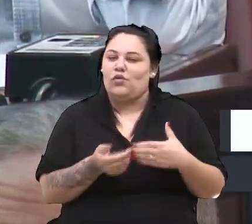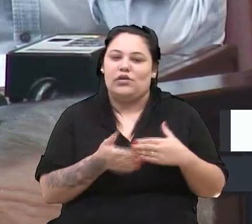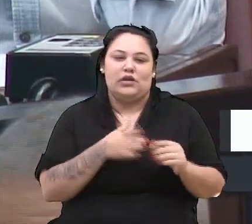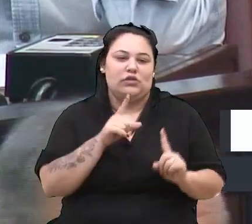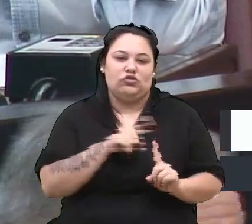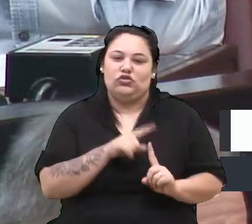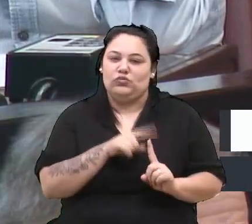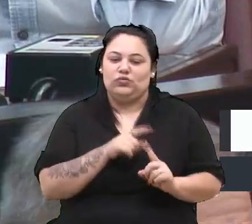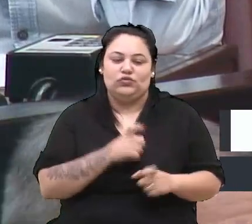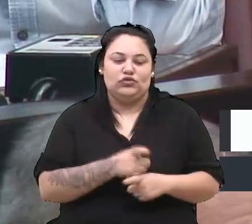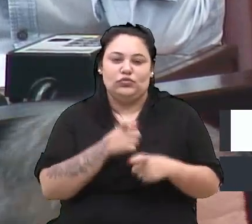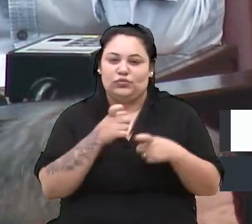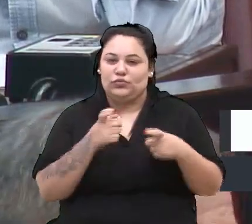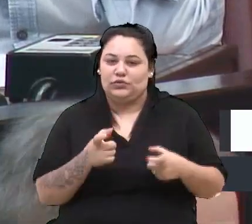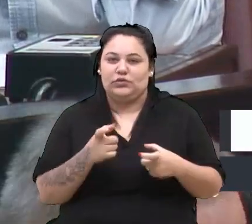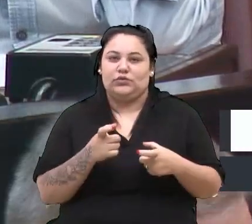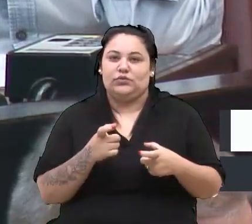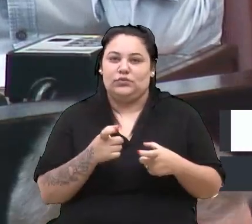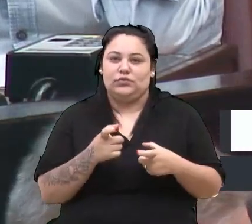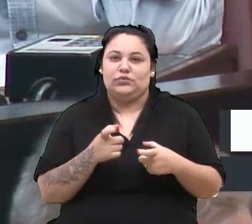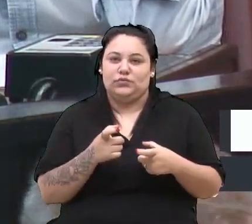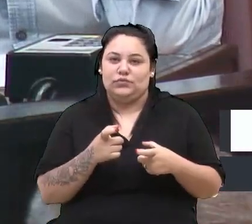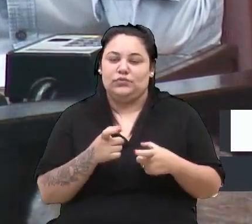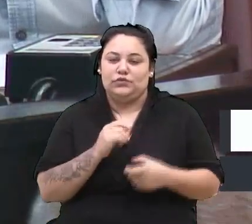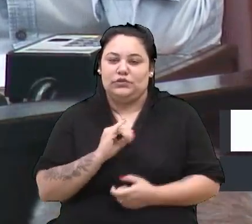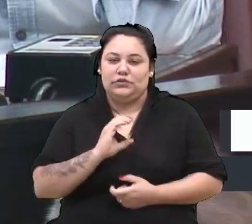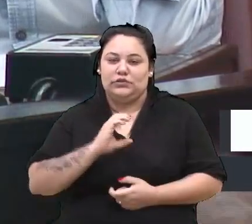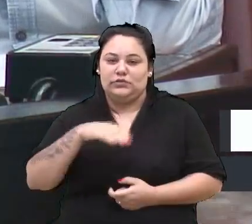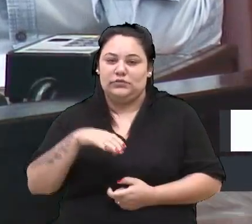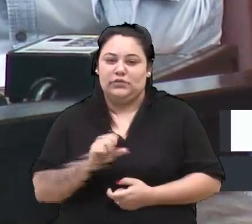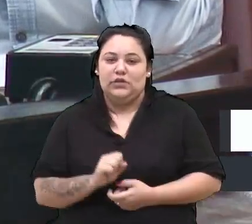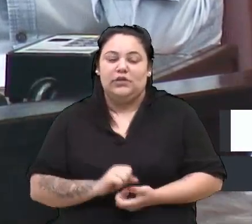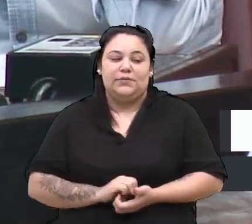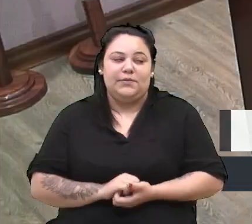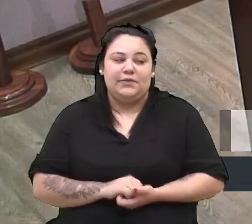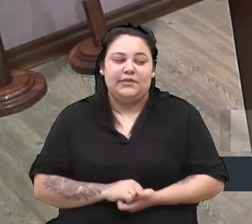de aumento de ICMS. Obrigado.